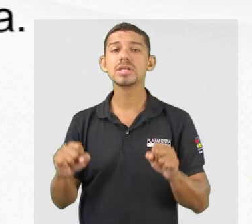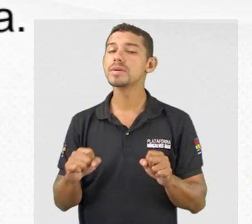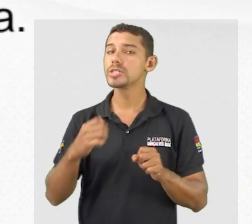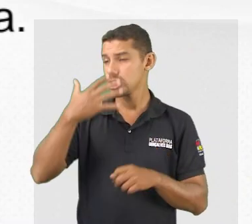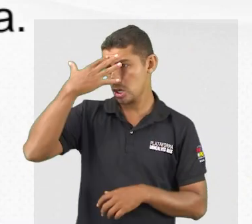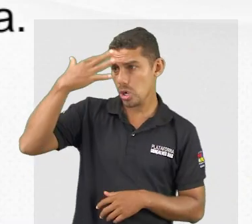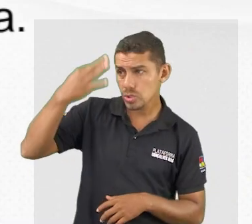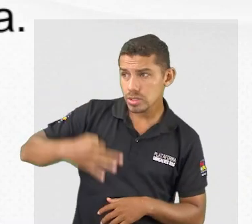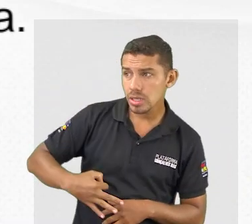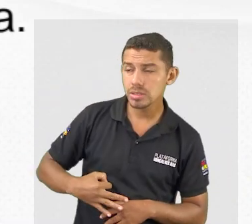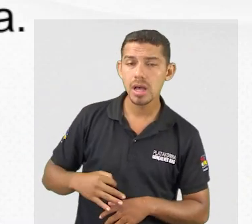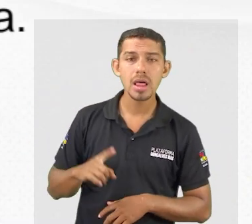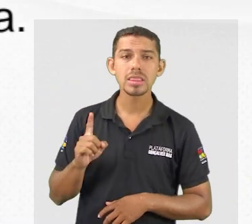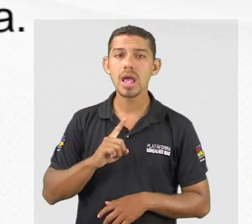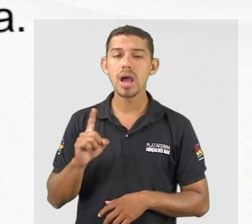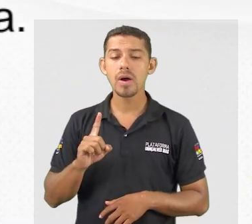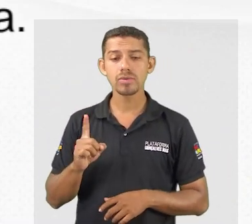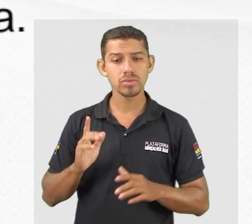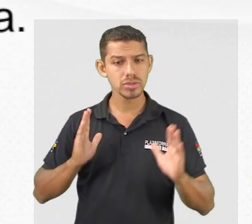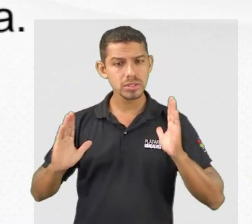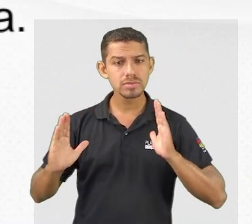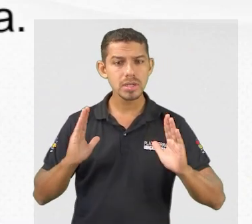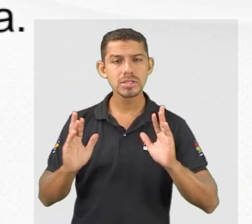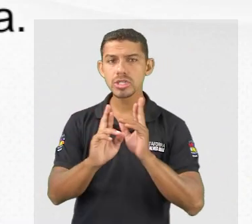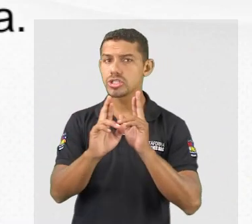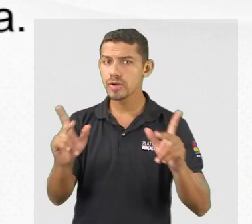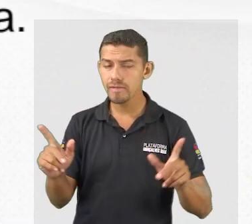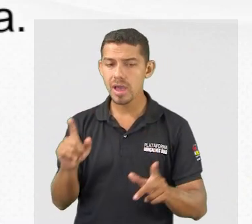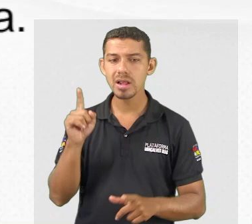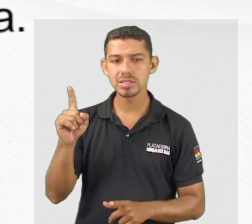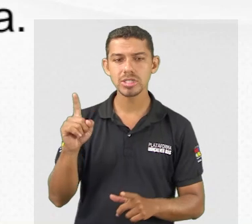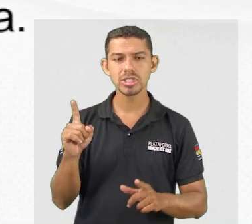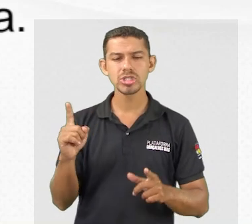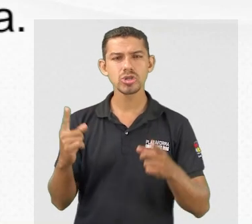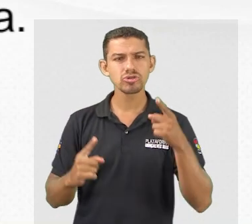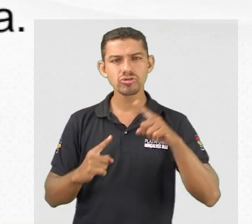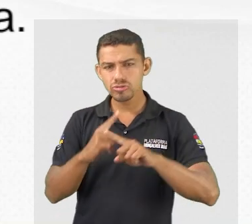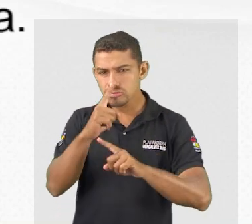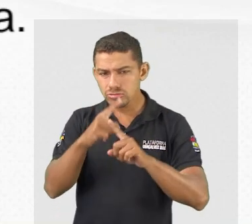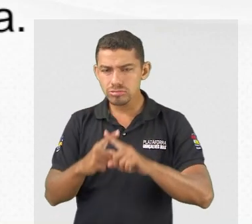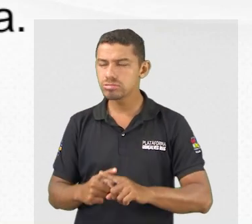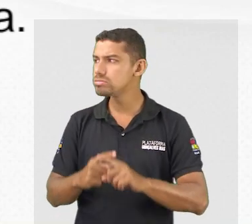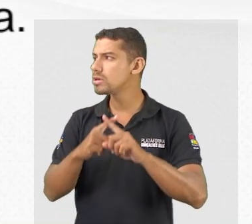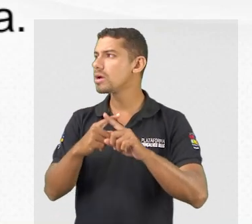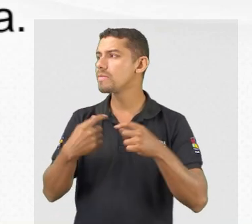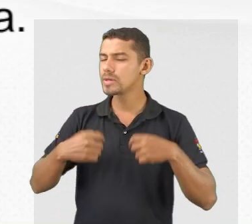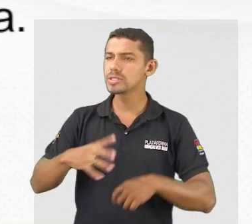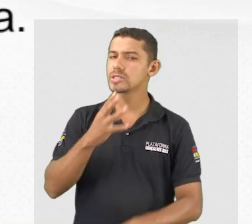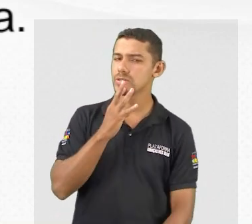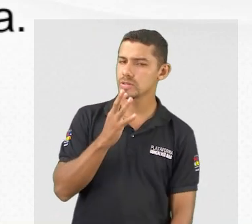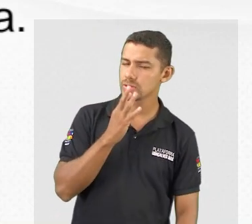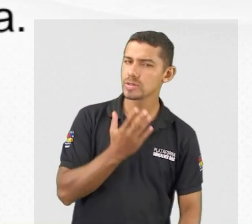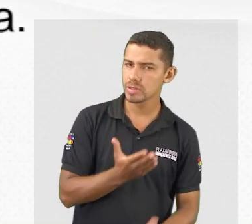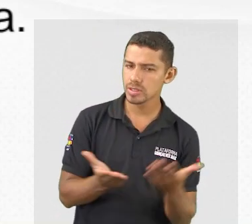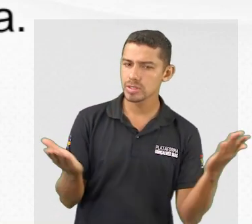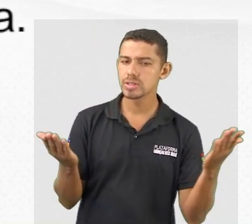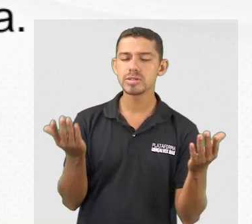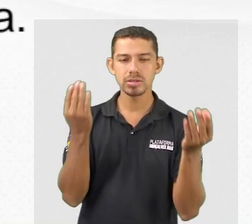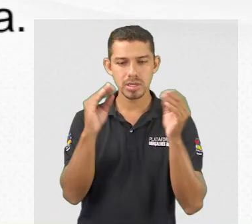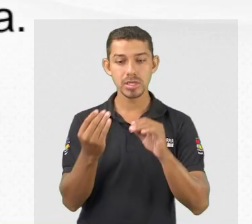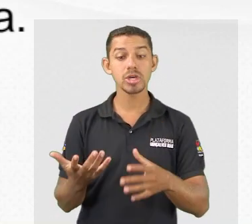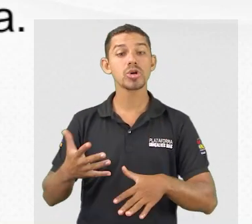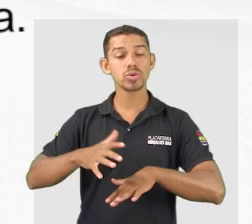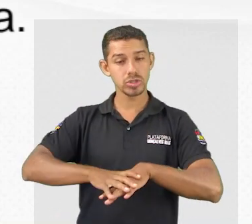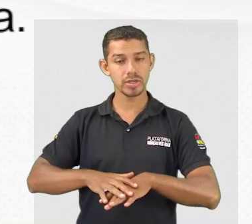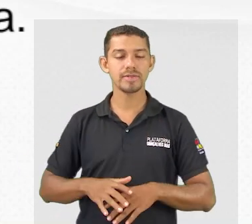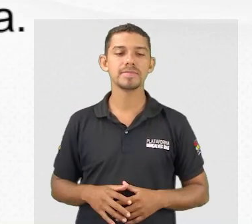consenso, mas sim como um espaço onde as diferenças e os conflitos devem ser reconhecidos e geridos de maneira